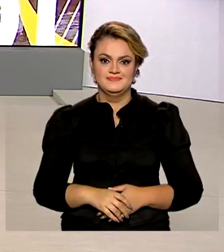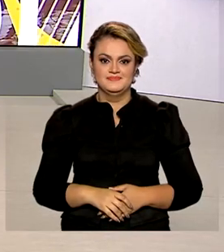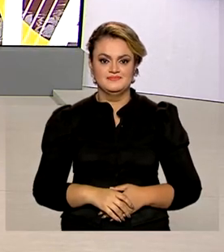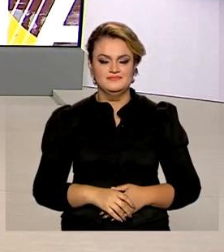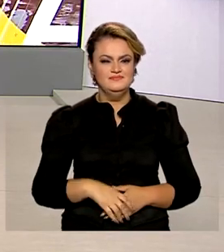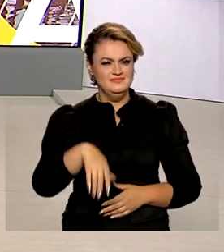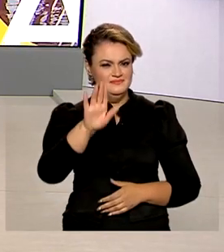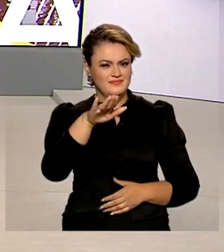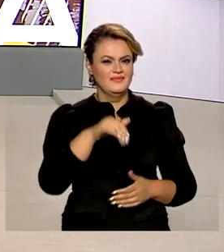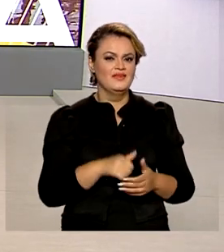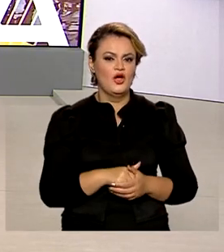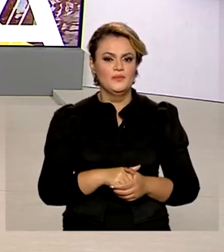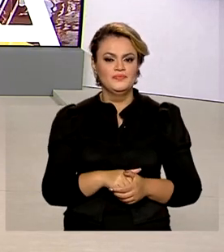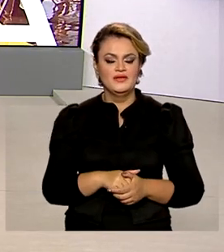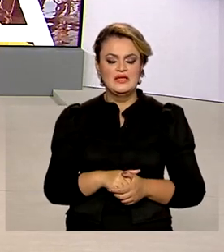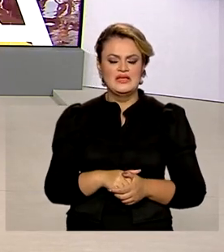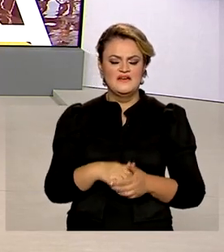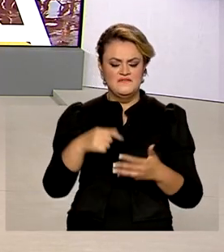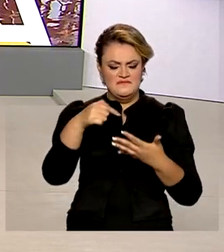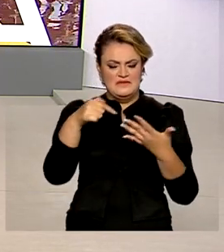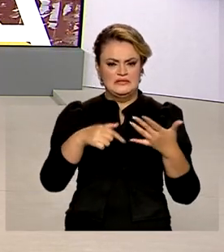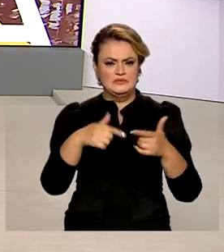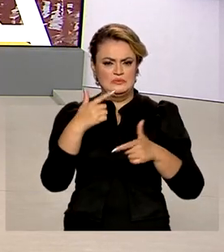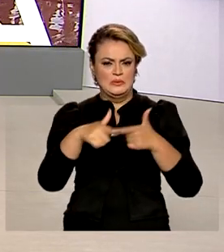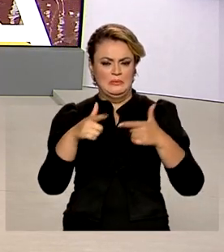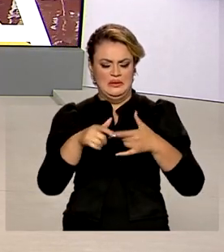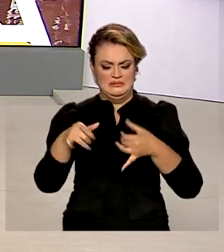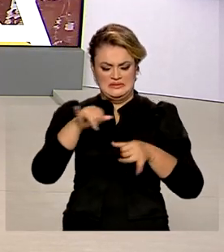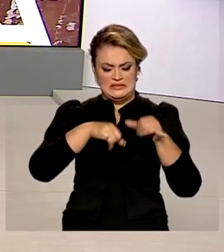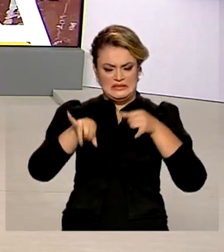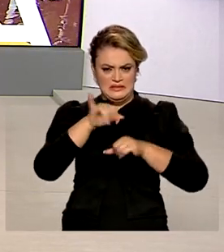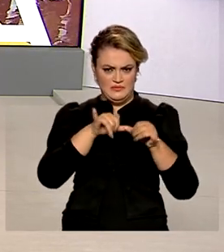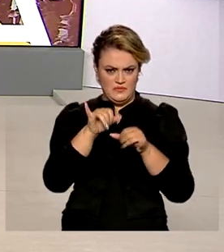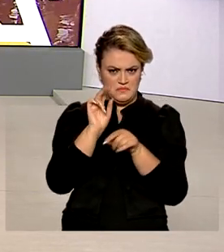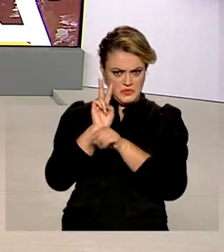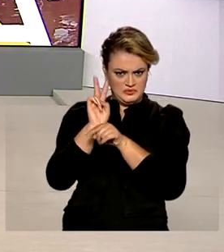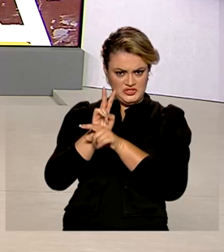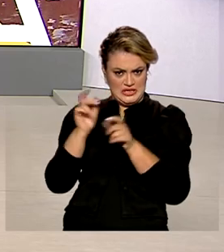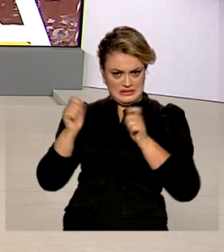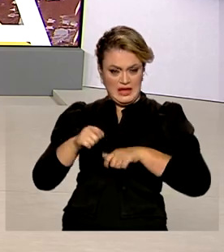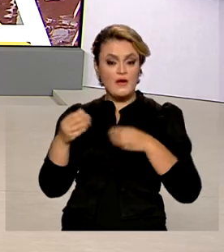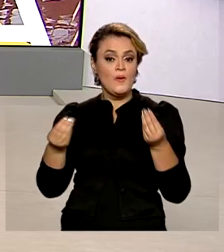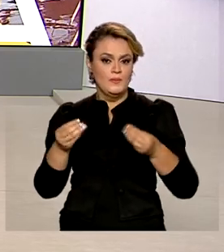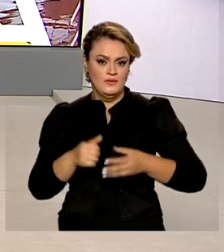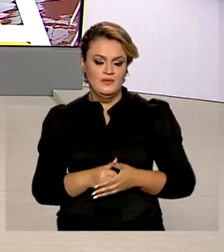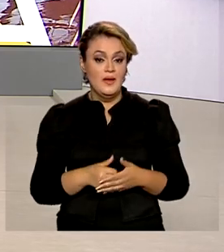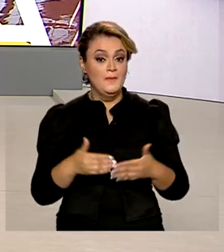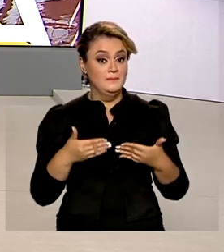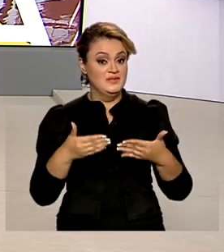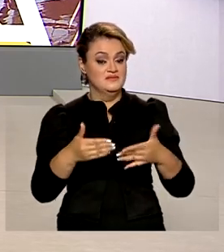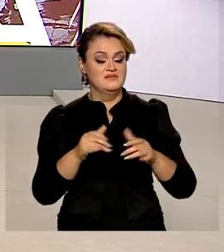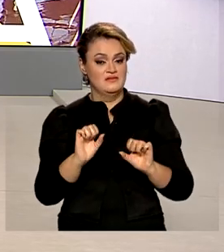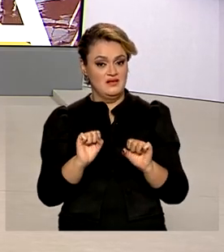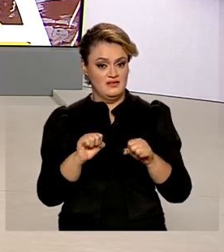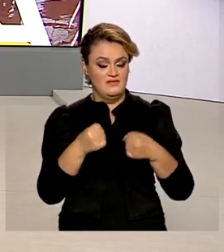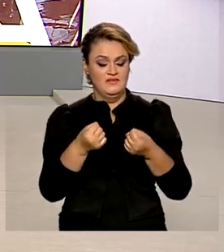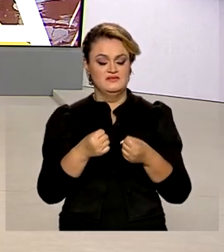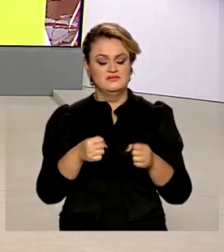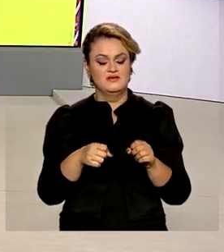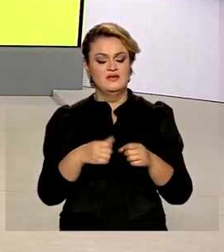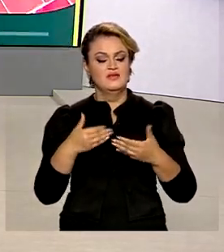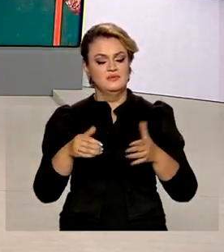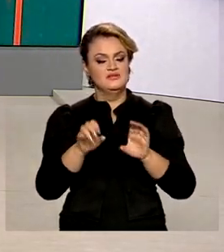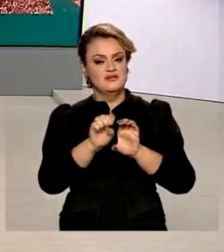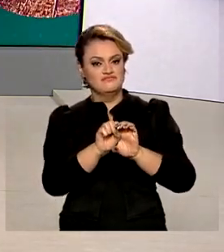se você saberia se proteger de um ataque com armas químicas os Ministérios da defesa e da Ciência e